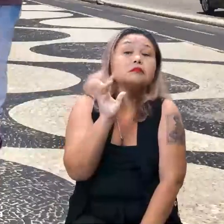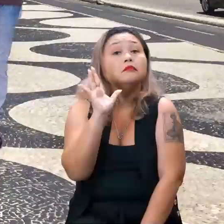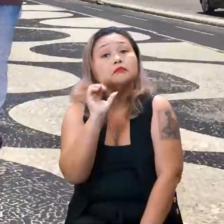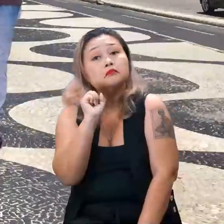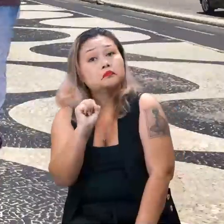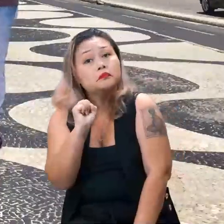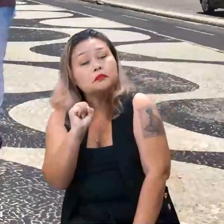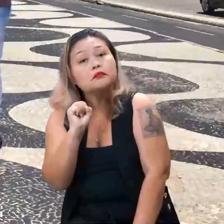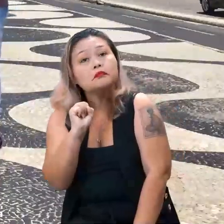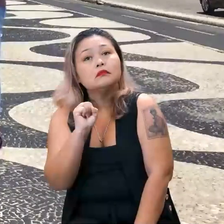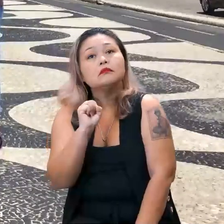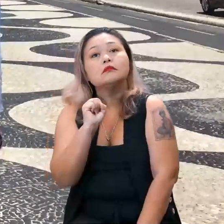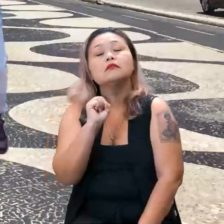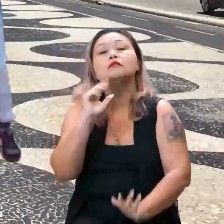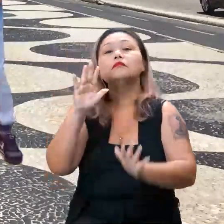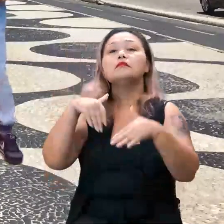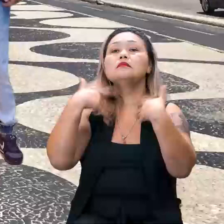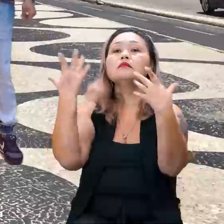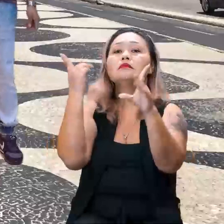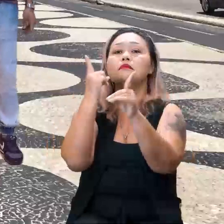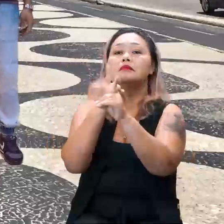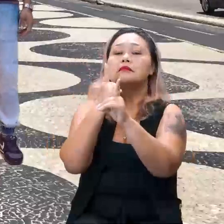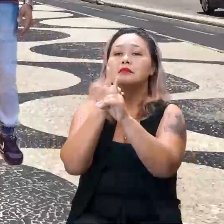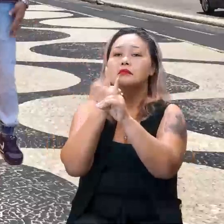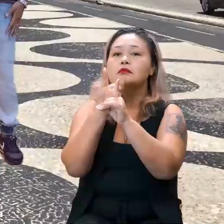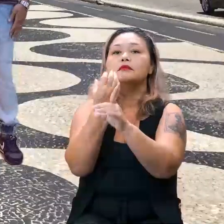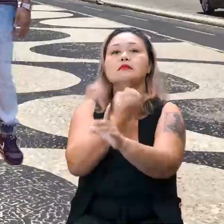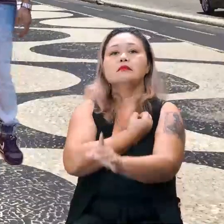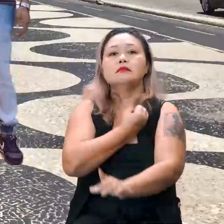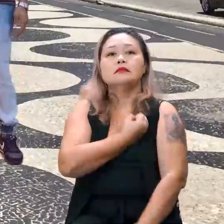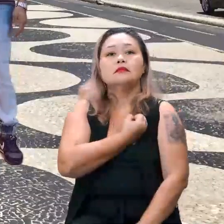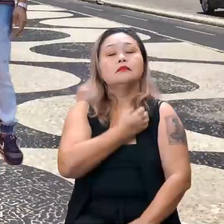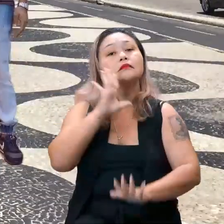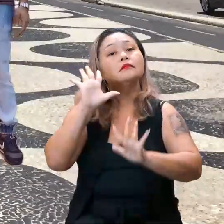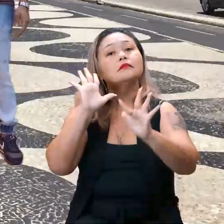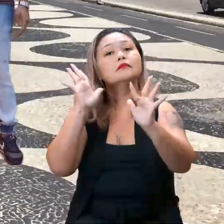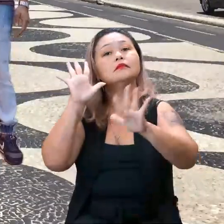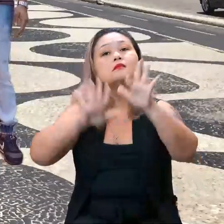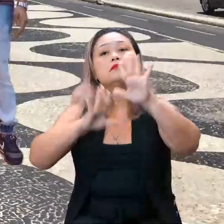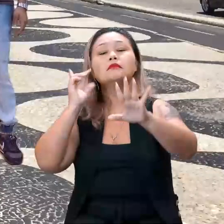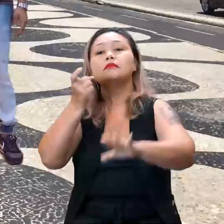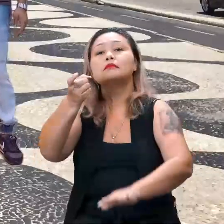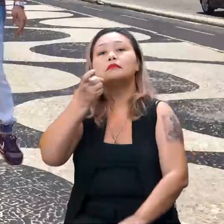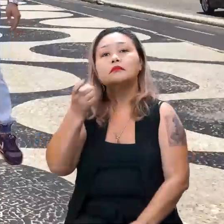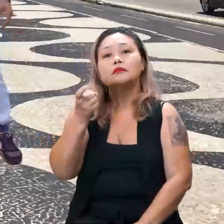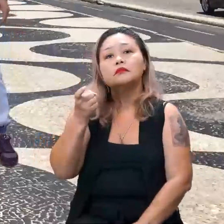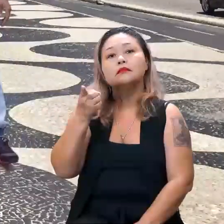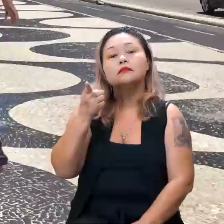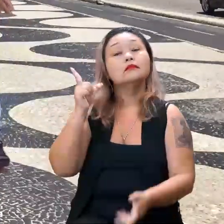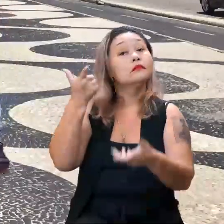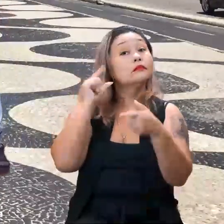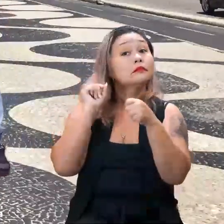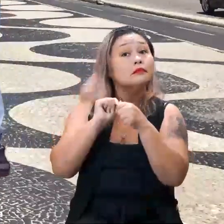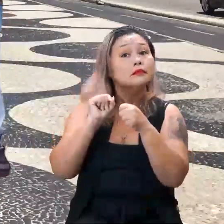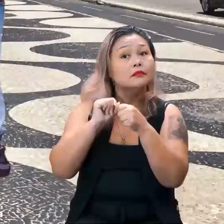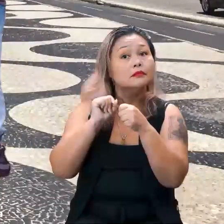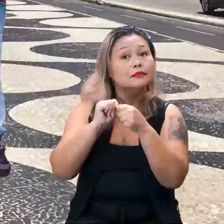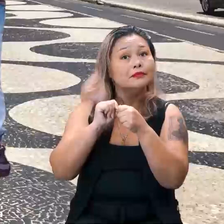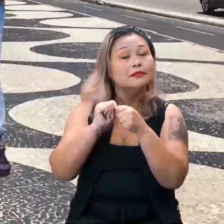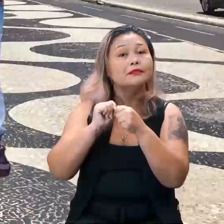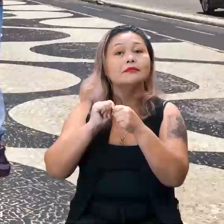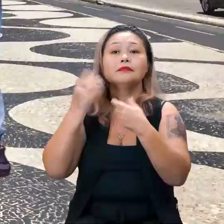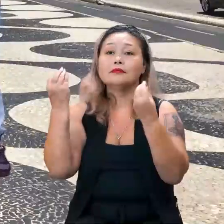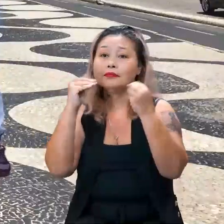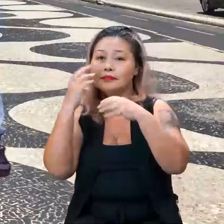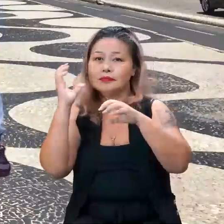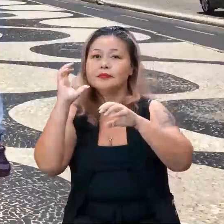ver que para encontrar esse valor, né? Às vezes eu quero encontrar esse X. Aí o que, que eu vou fazer? Aí é a máquina de calcular, né? A